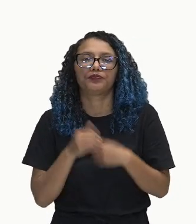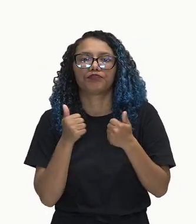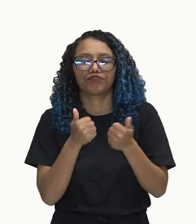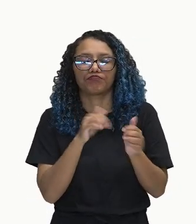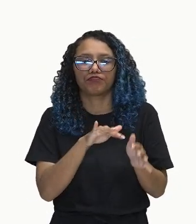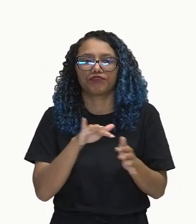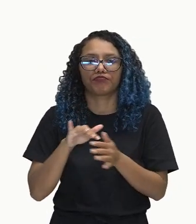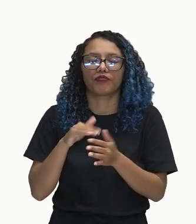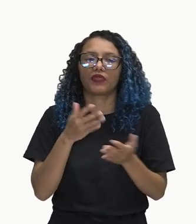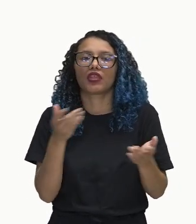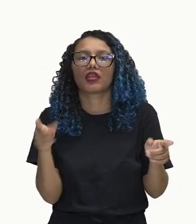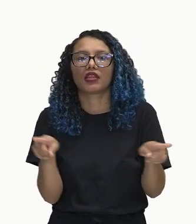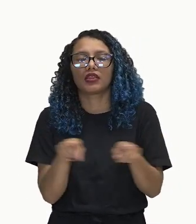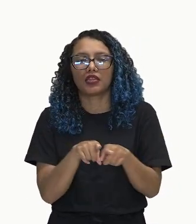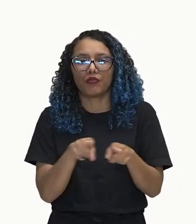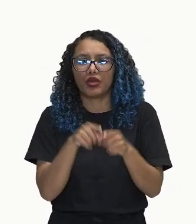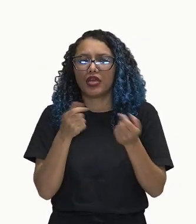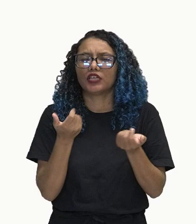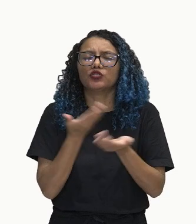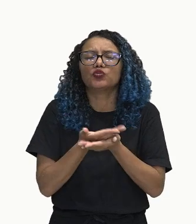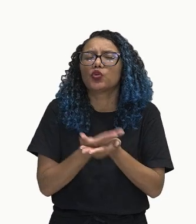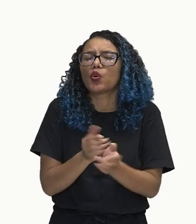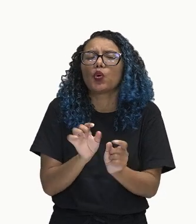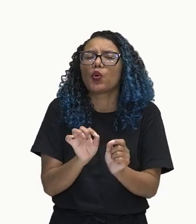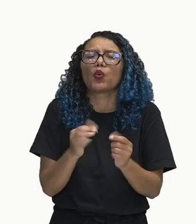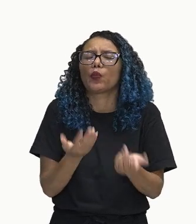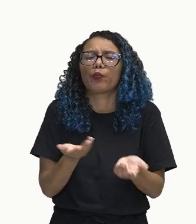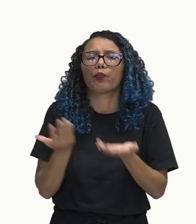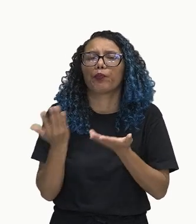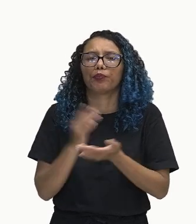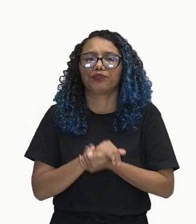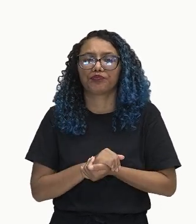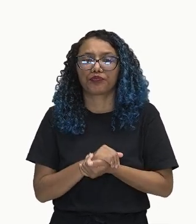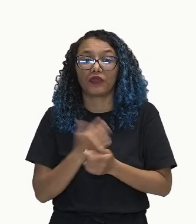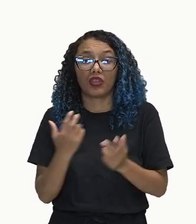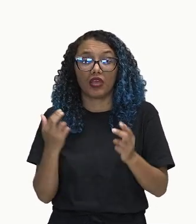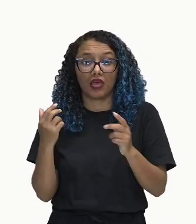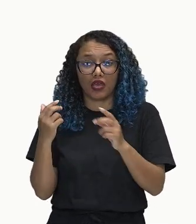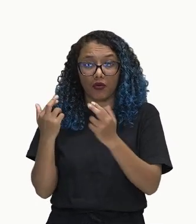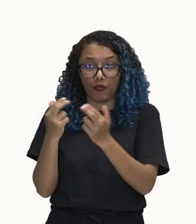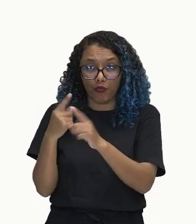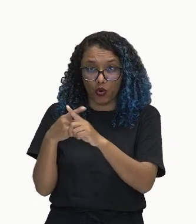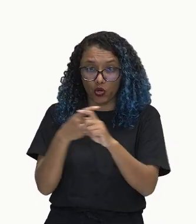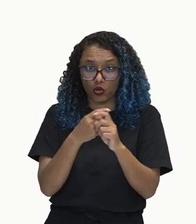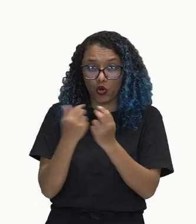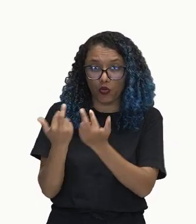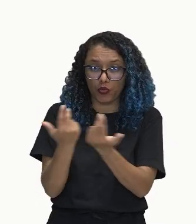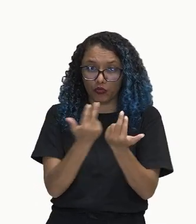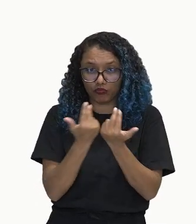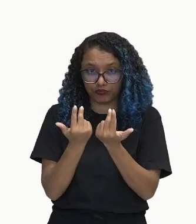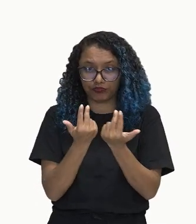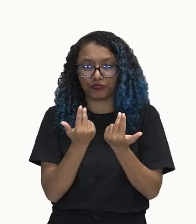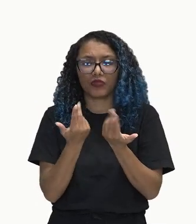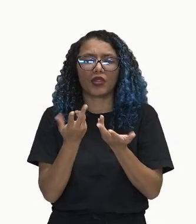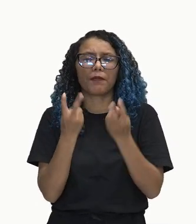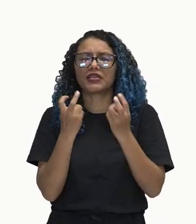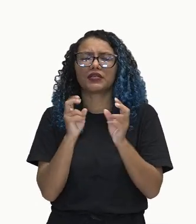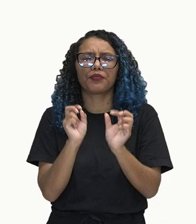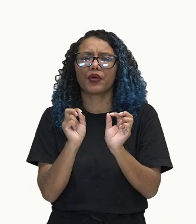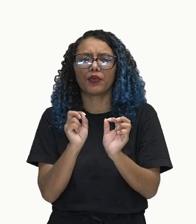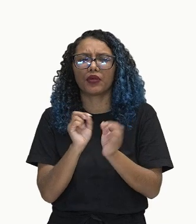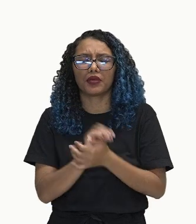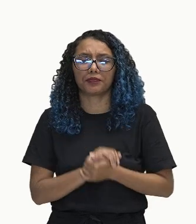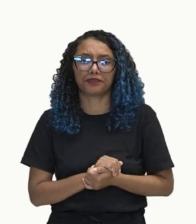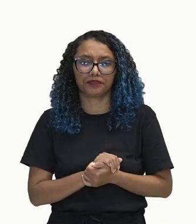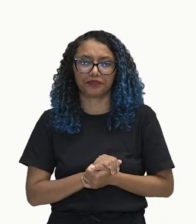Outro assunto importante que a gente trabalhou aqui na aula foi a igualdade de polinômios, onde você verificou que a igualdade de